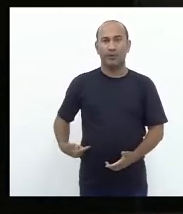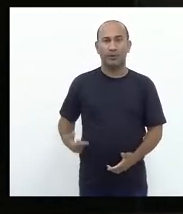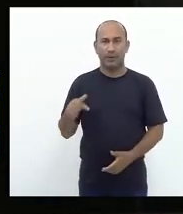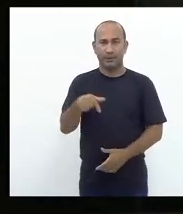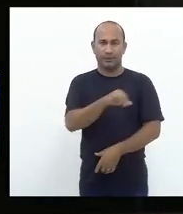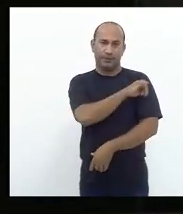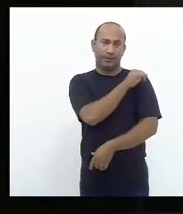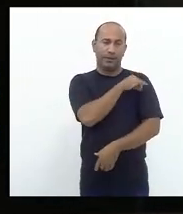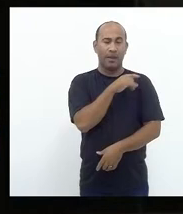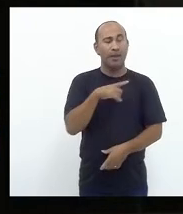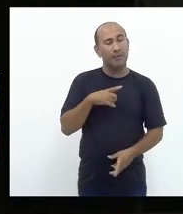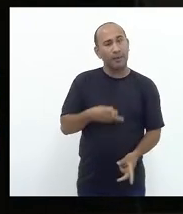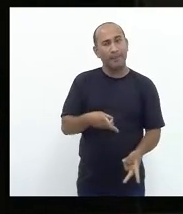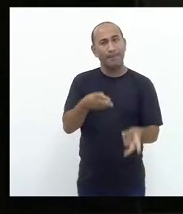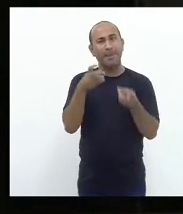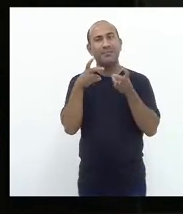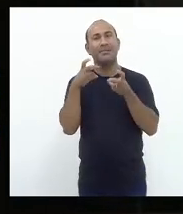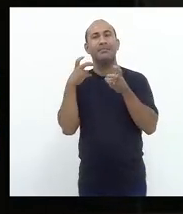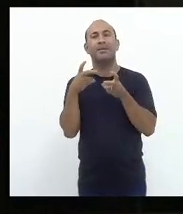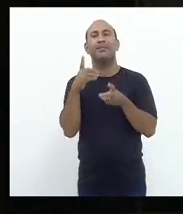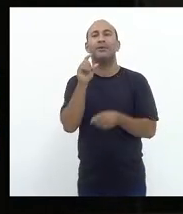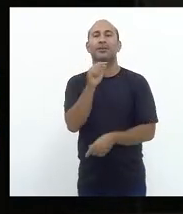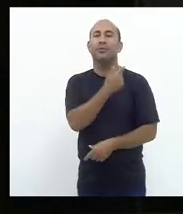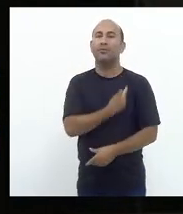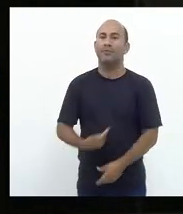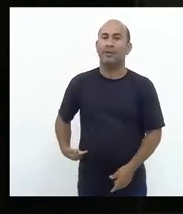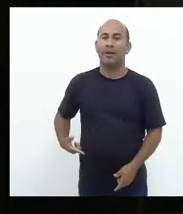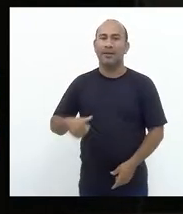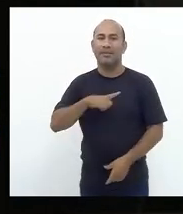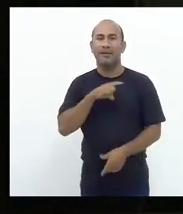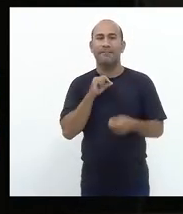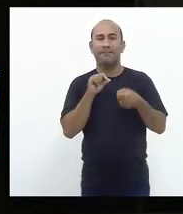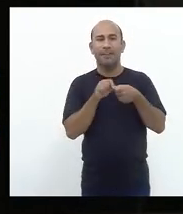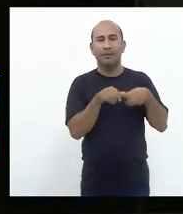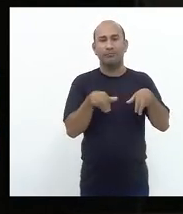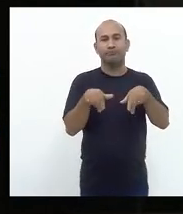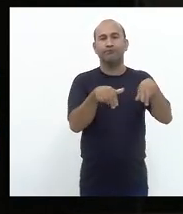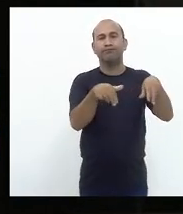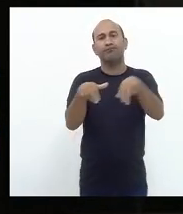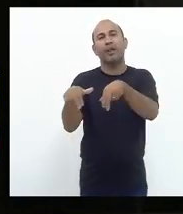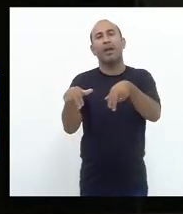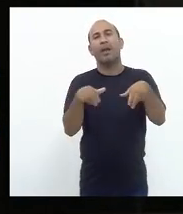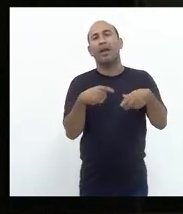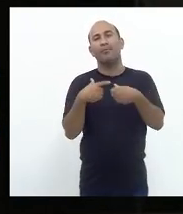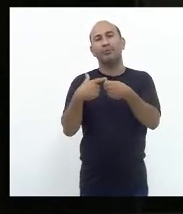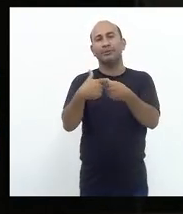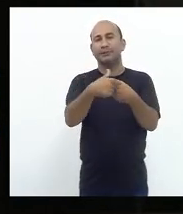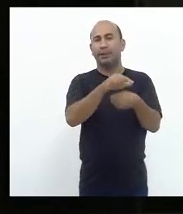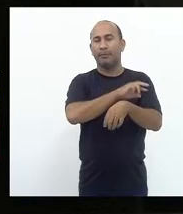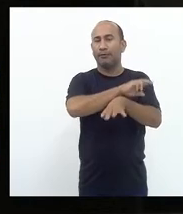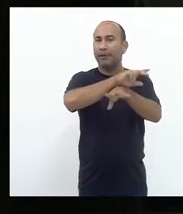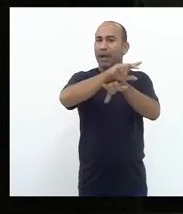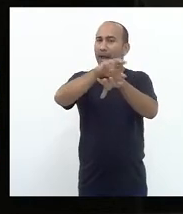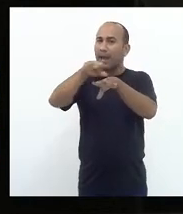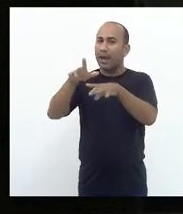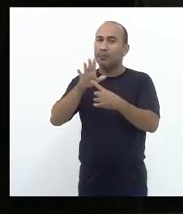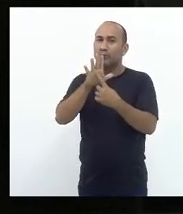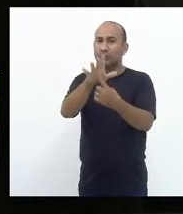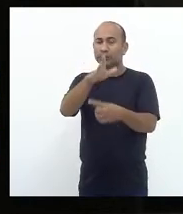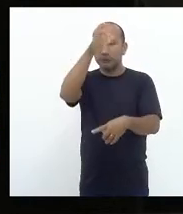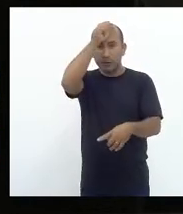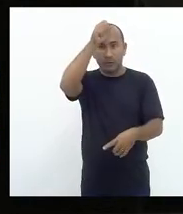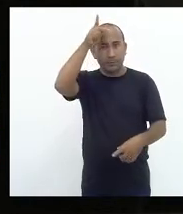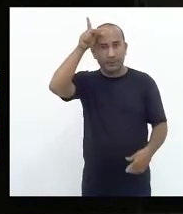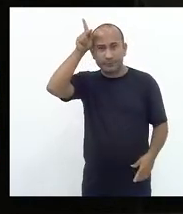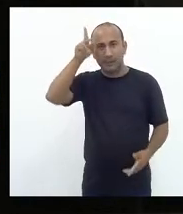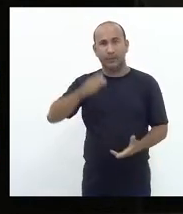deputado, que o governador, ele tem feito várias andanças em muitos municípios, levando aos prefeitos